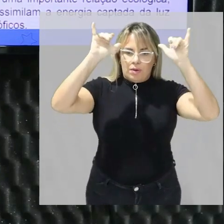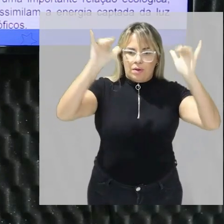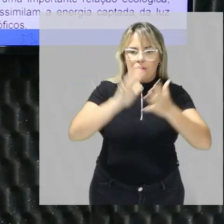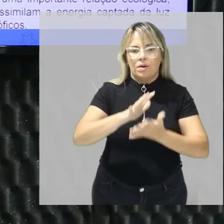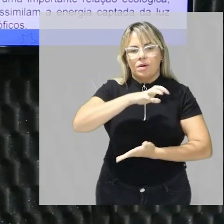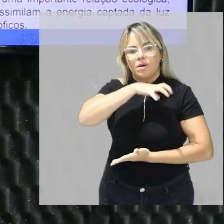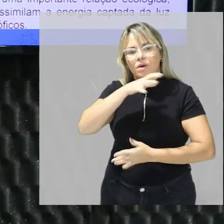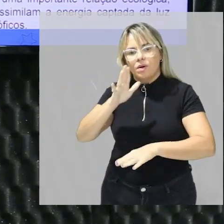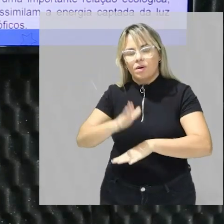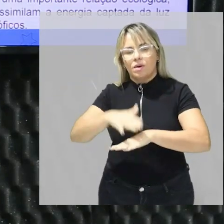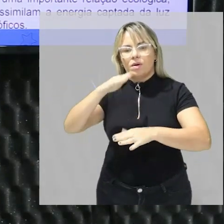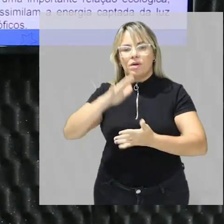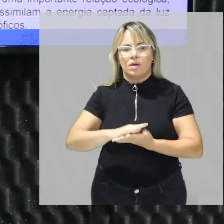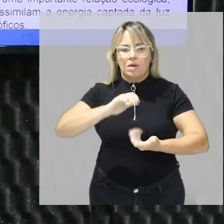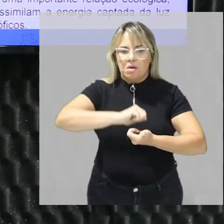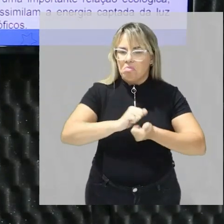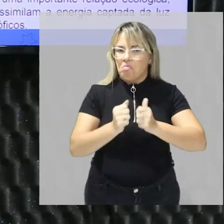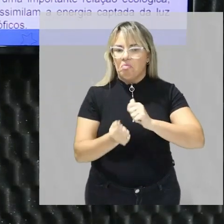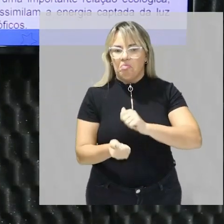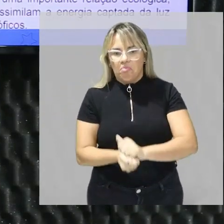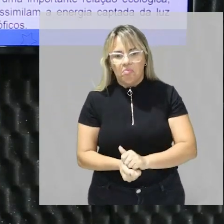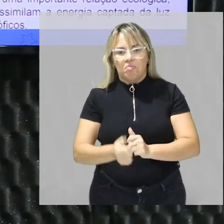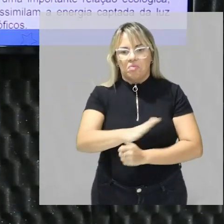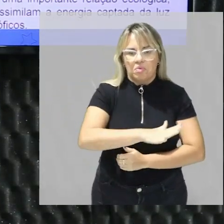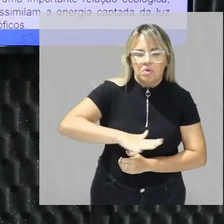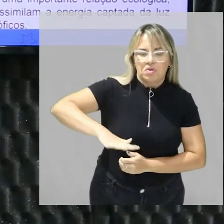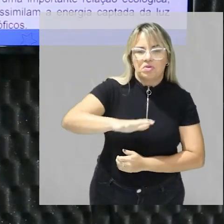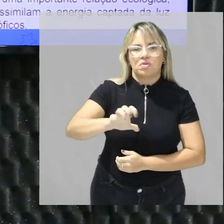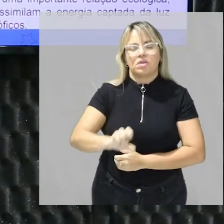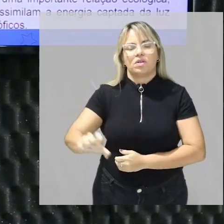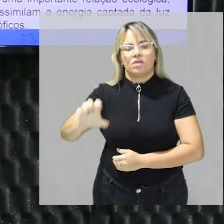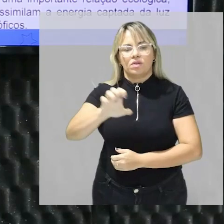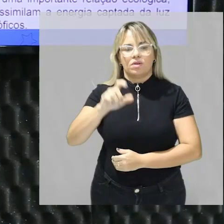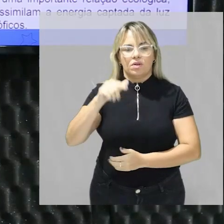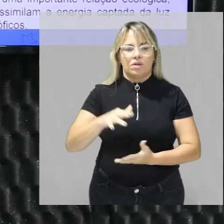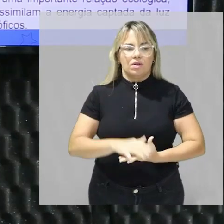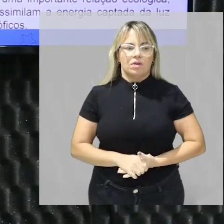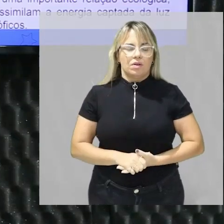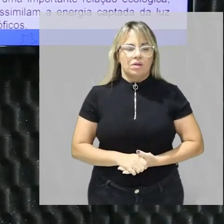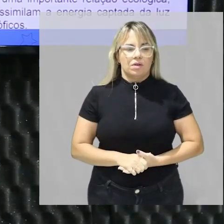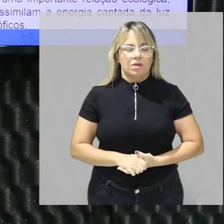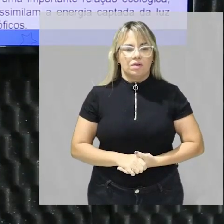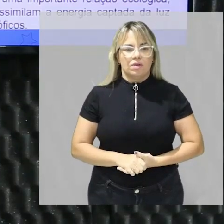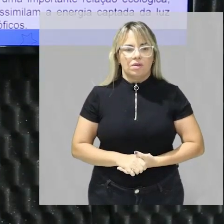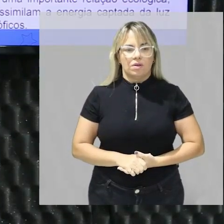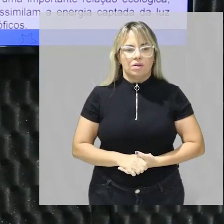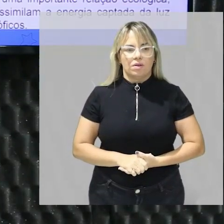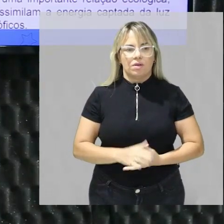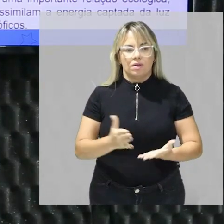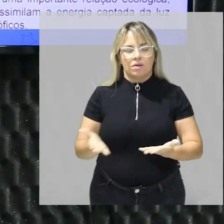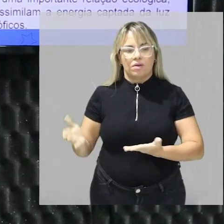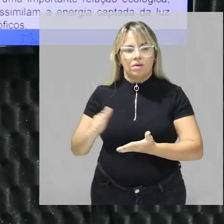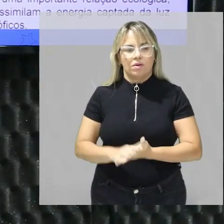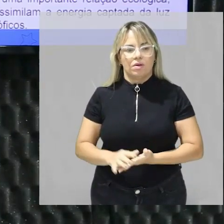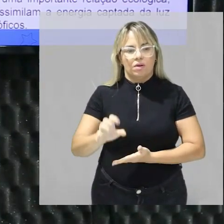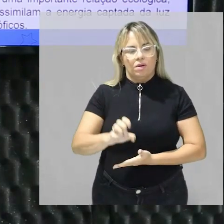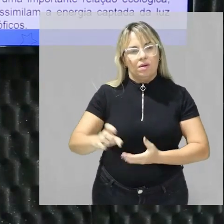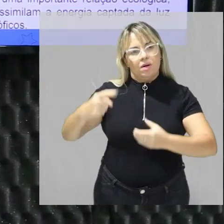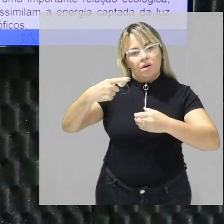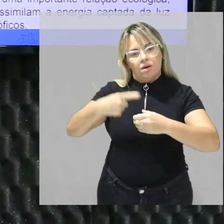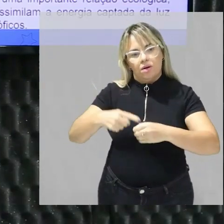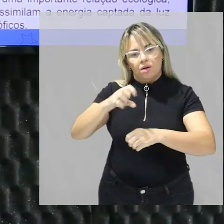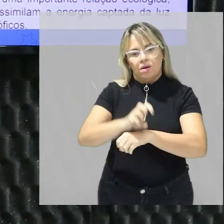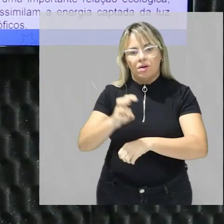os animais mais bem adaptados às condições da região. E aí ele coloca aqui, ó, na região da